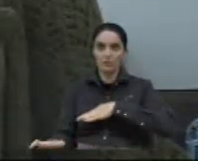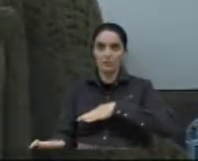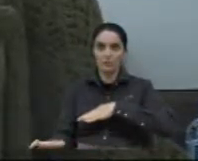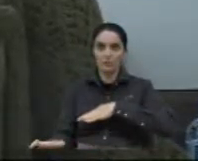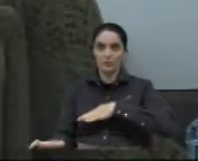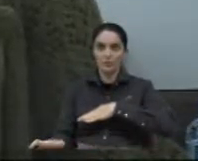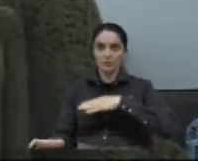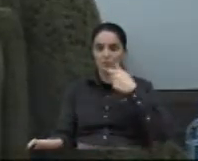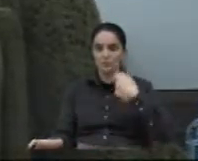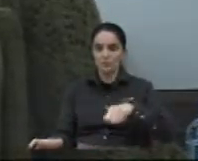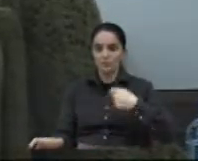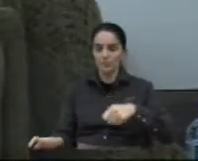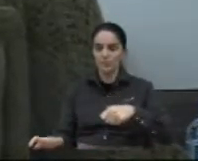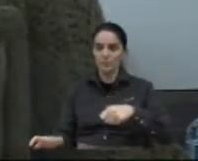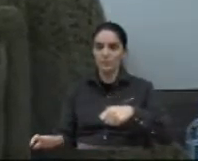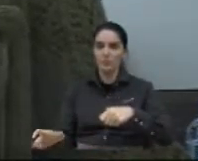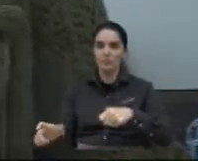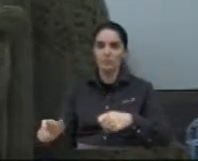homenagear nesse momento.